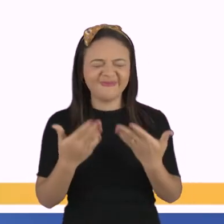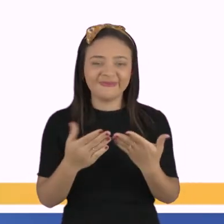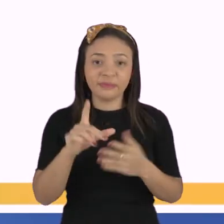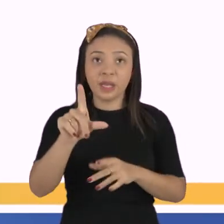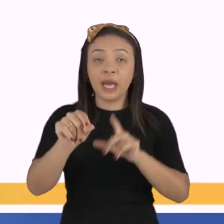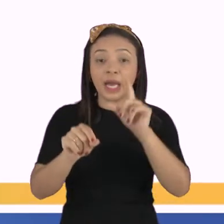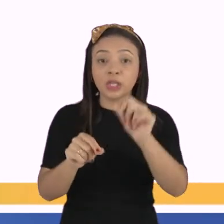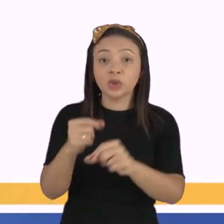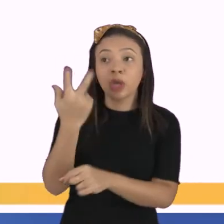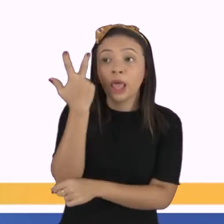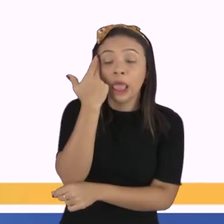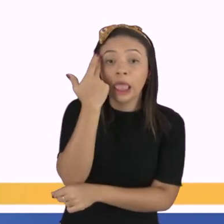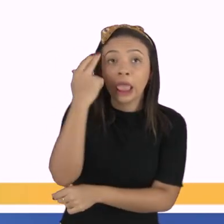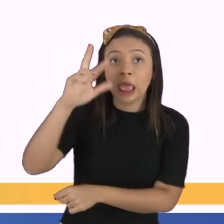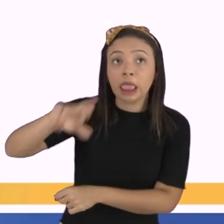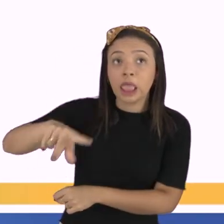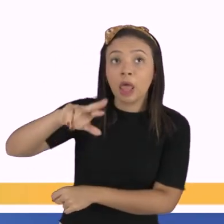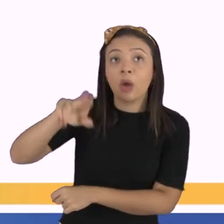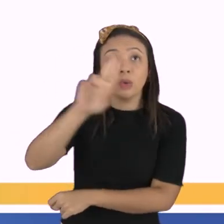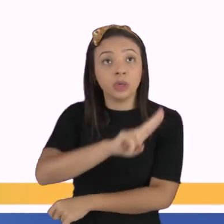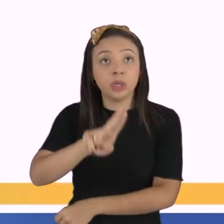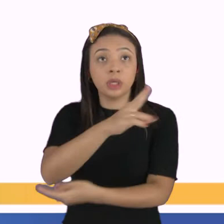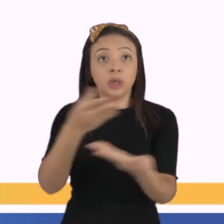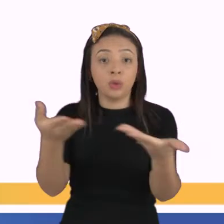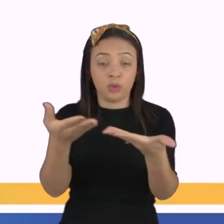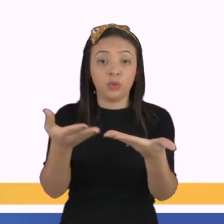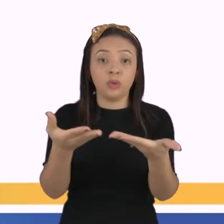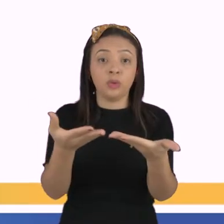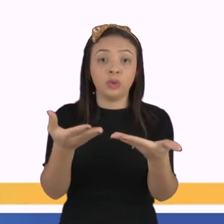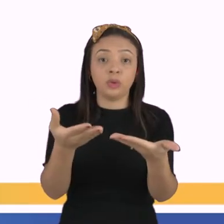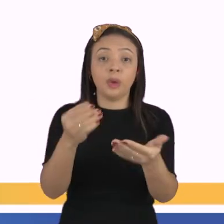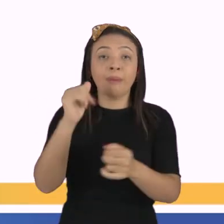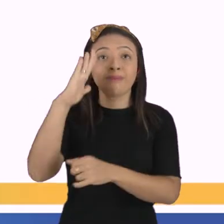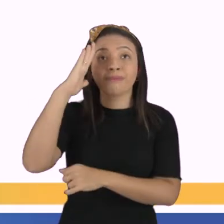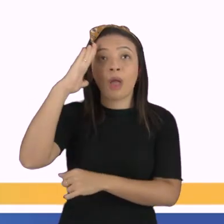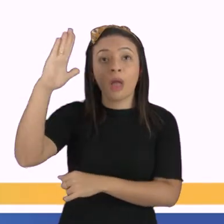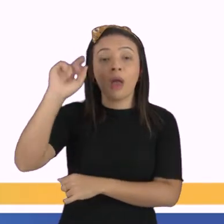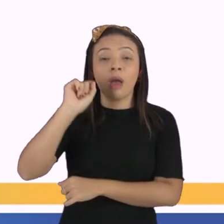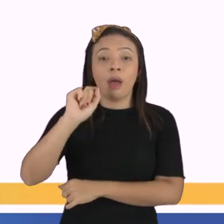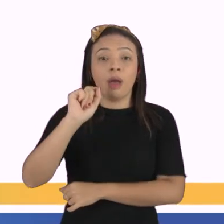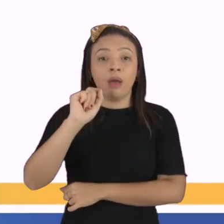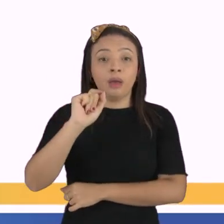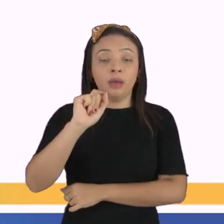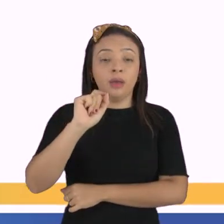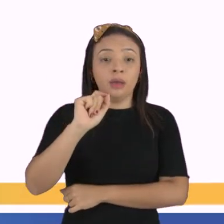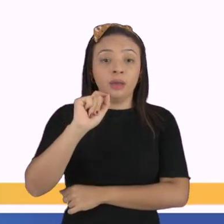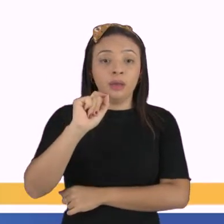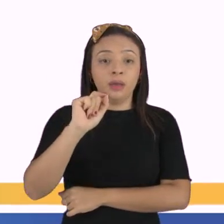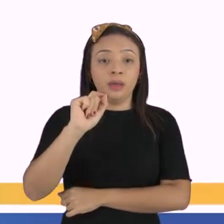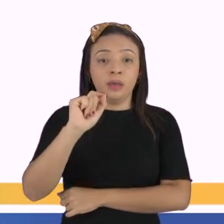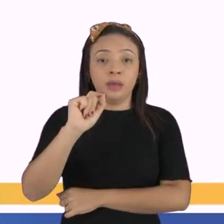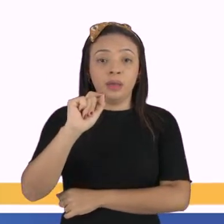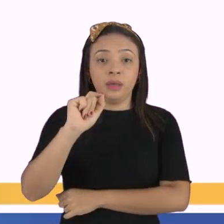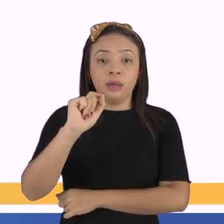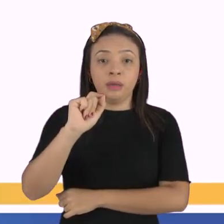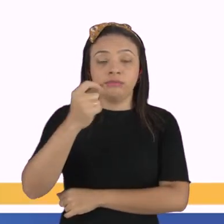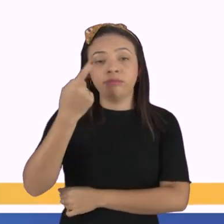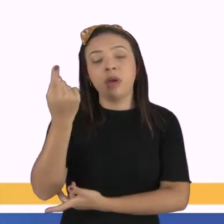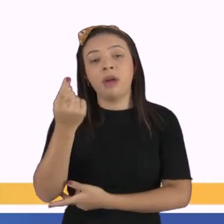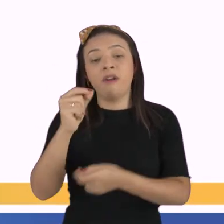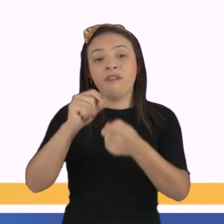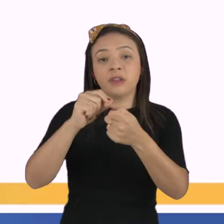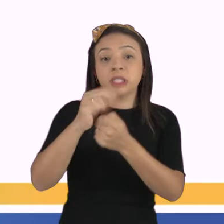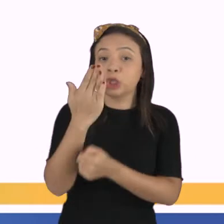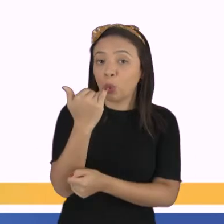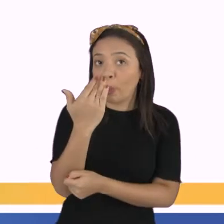A seleção artificial ela é utilizada hoje em dia principalmente para produção de